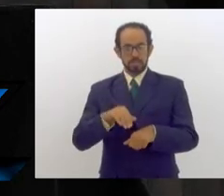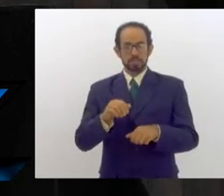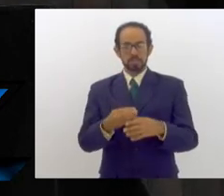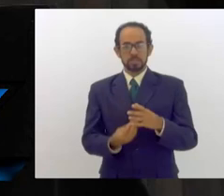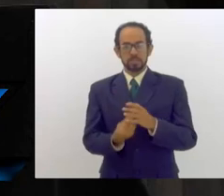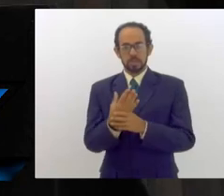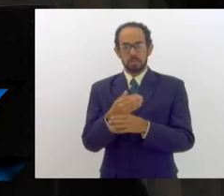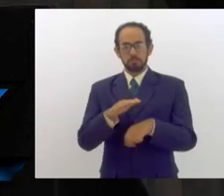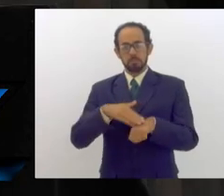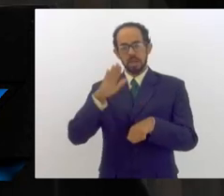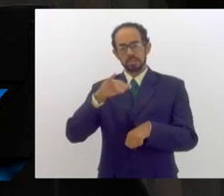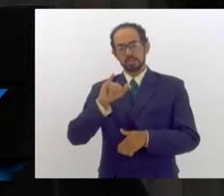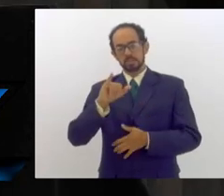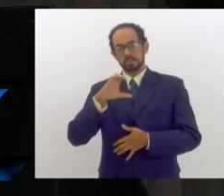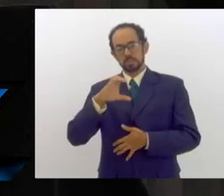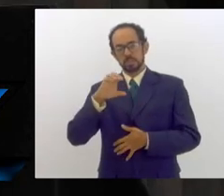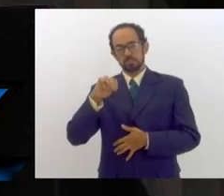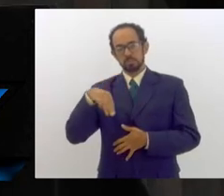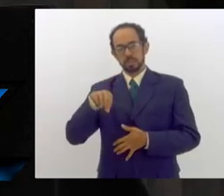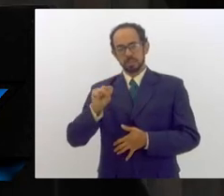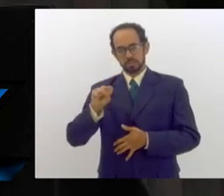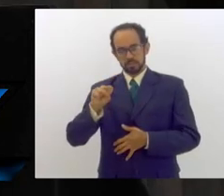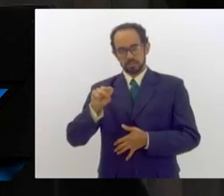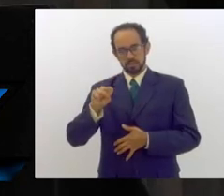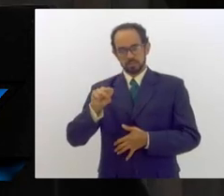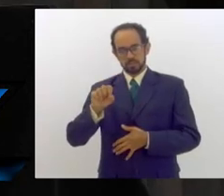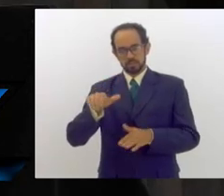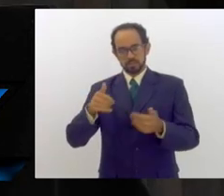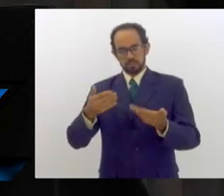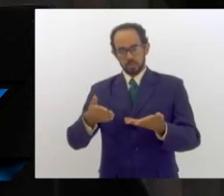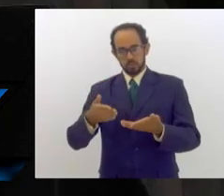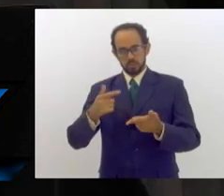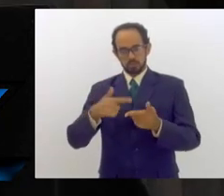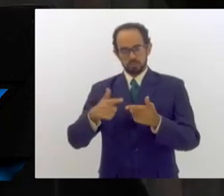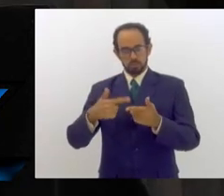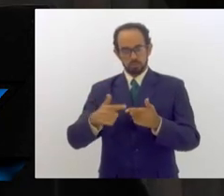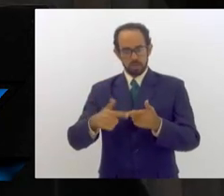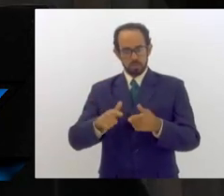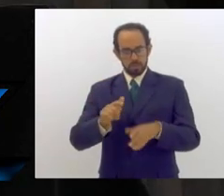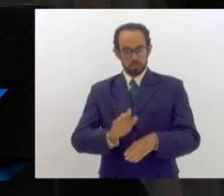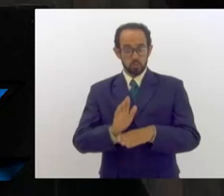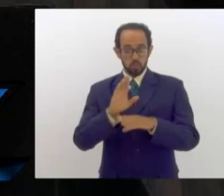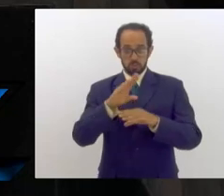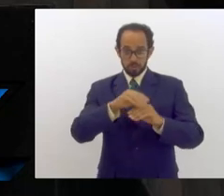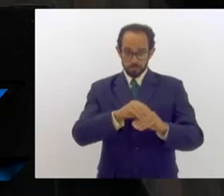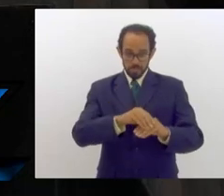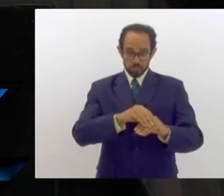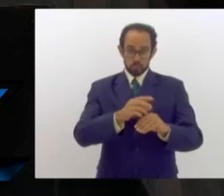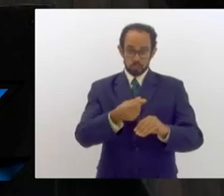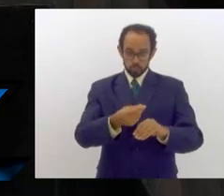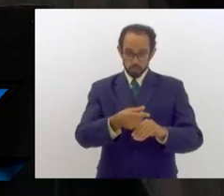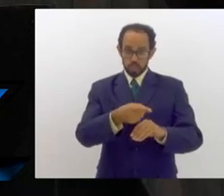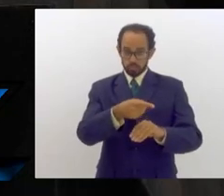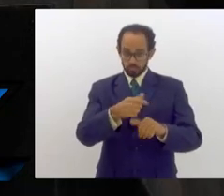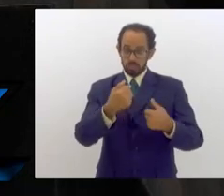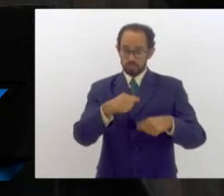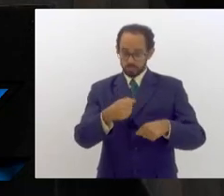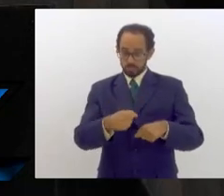Então essa questão do subsídio precisa ser tratado com relevância